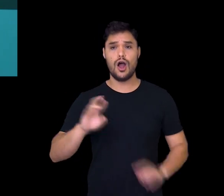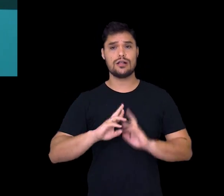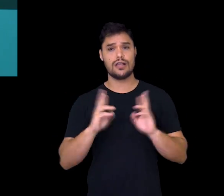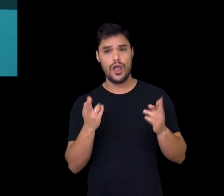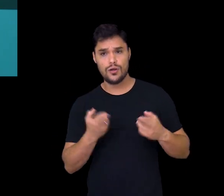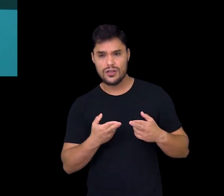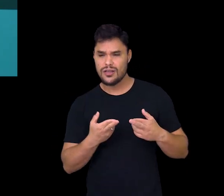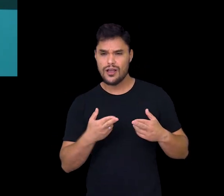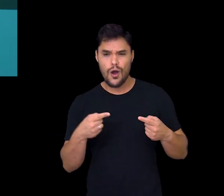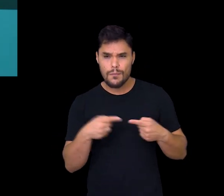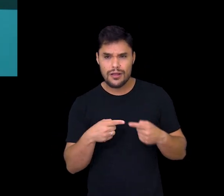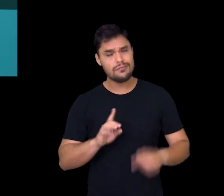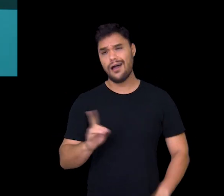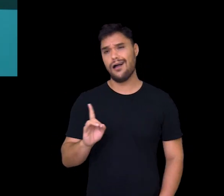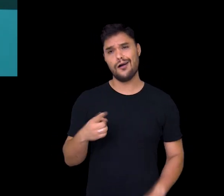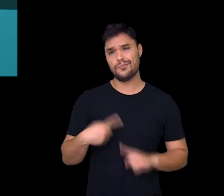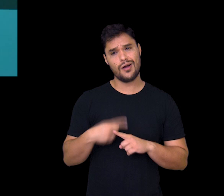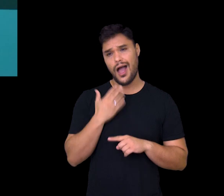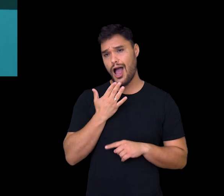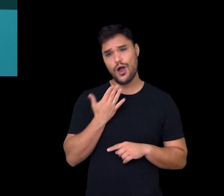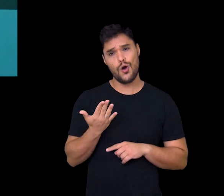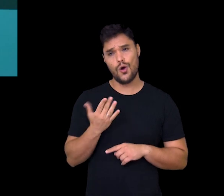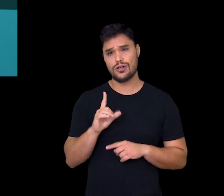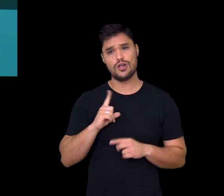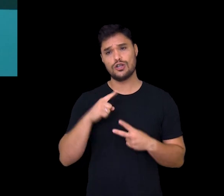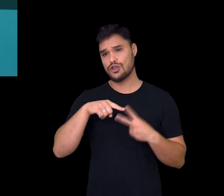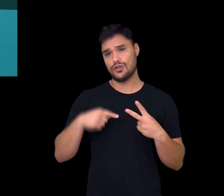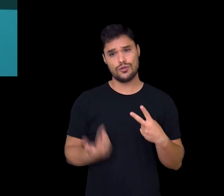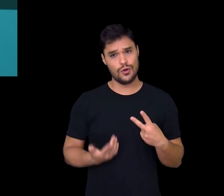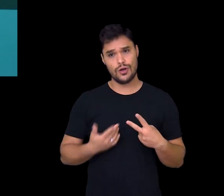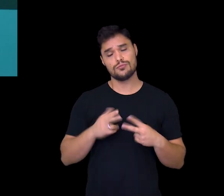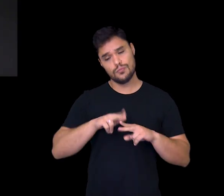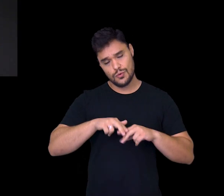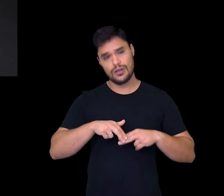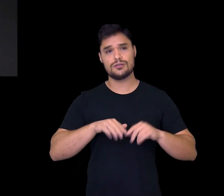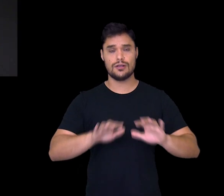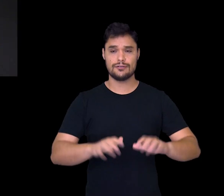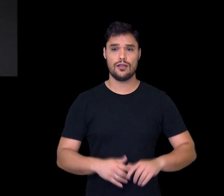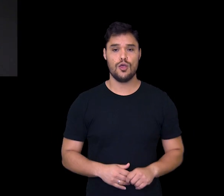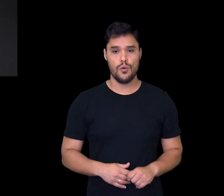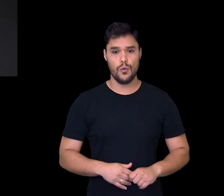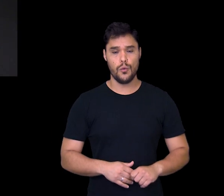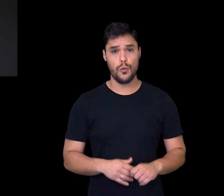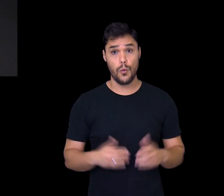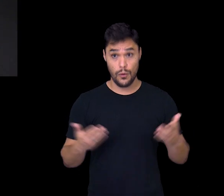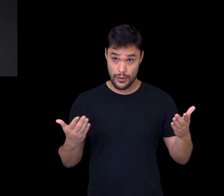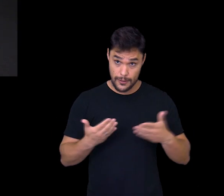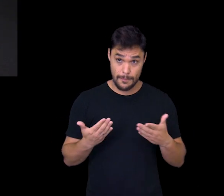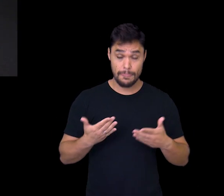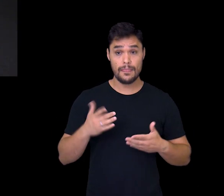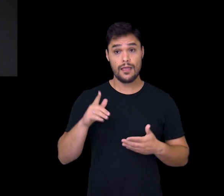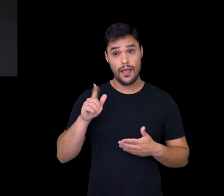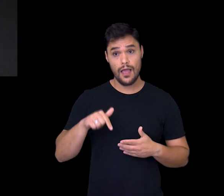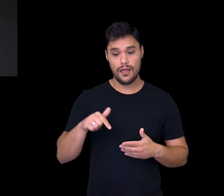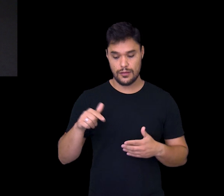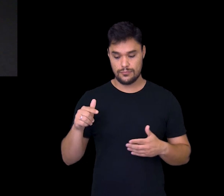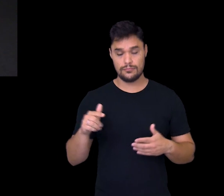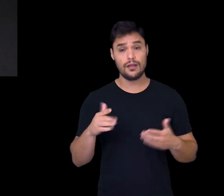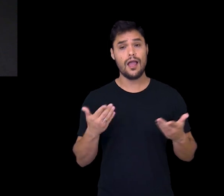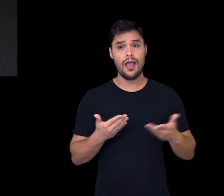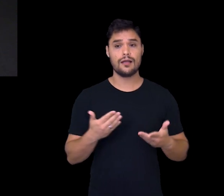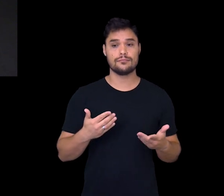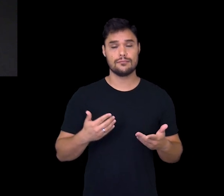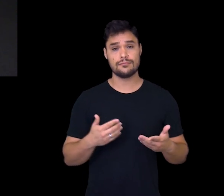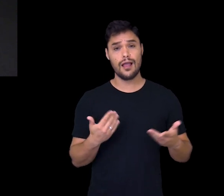porque só tinha tapete verde e tapete azul. Então ficaram os dois assim. Então faz parte da lenda urbana. Lenda